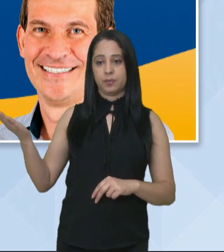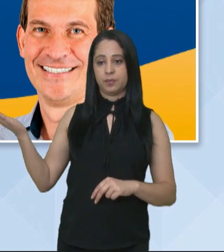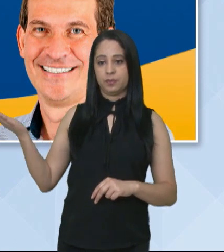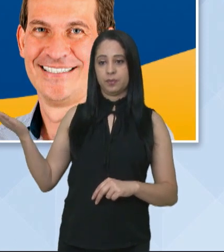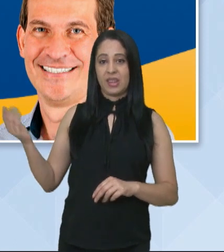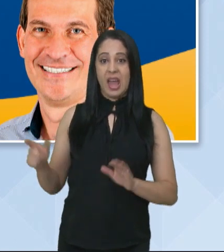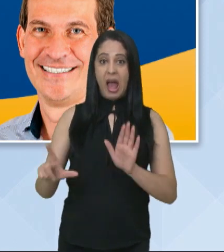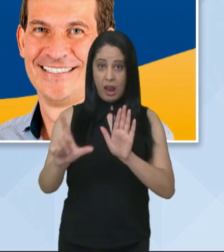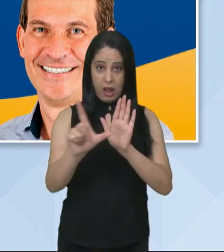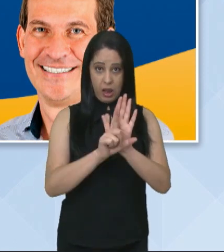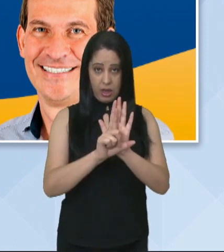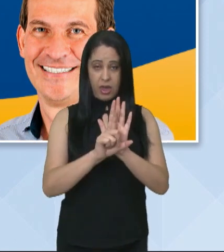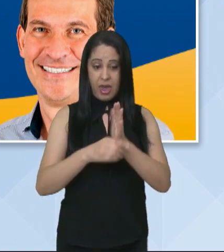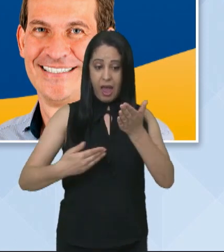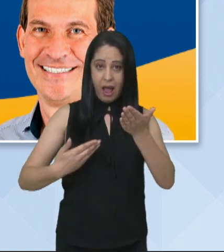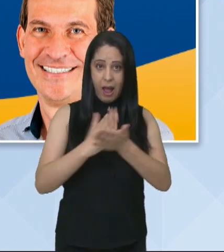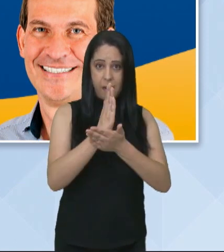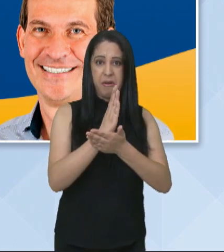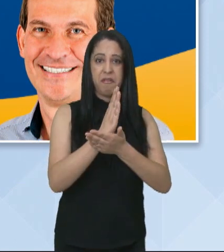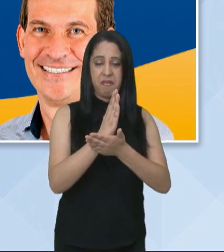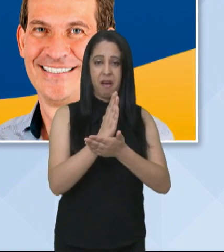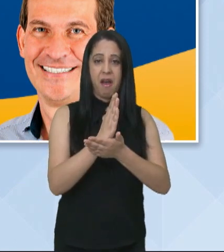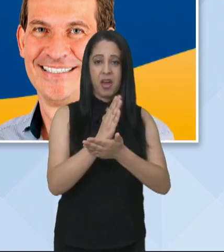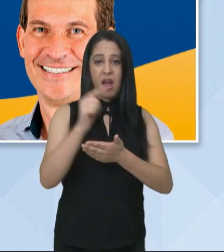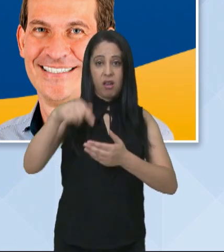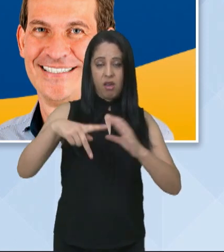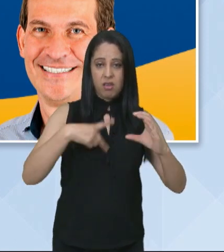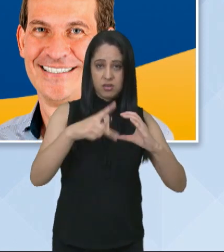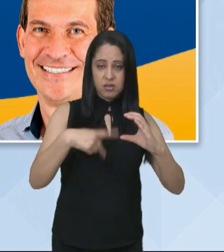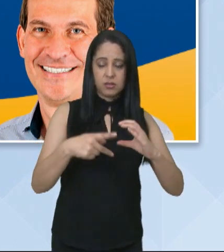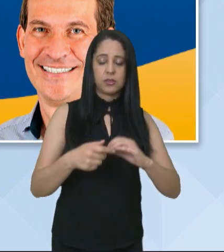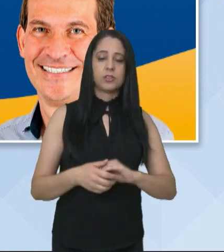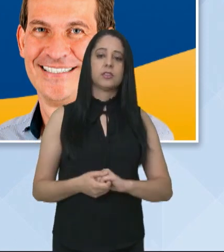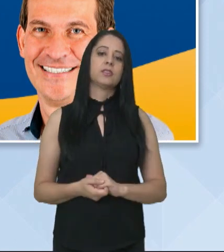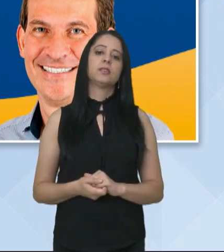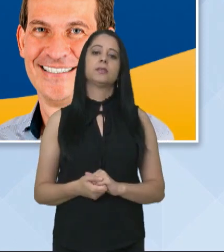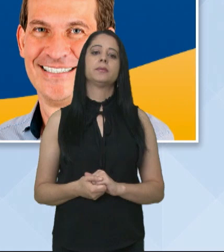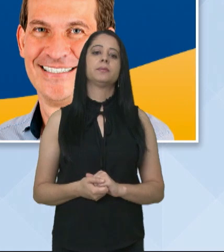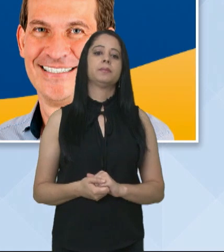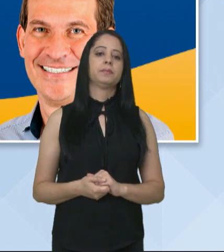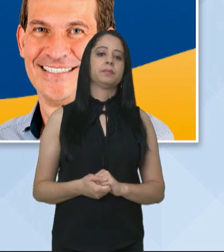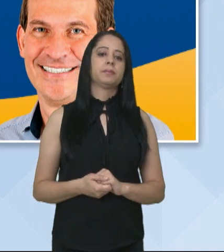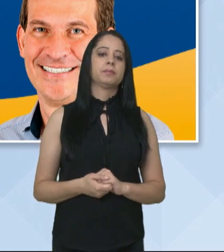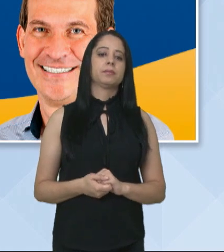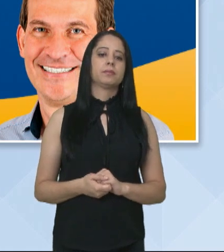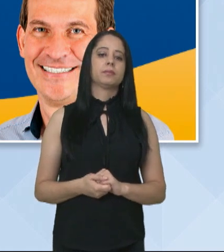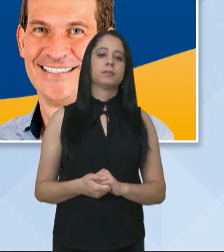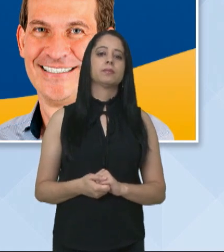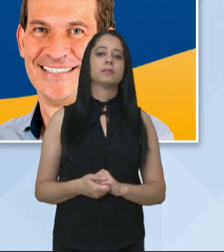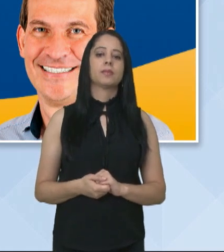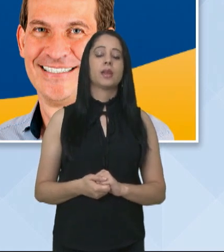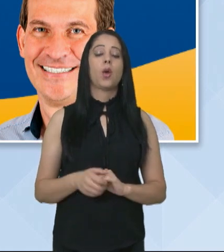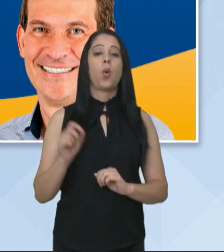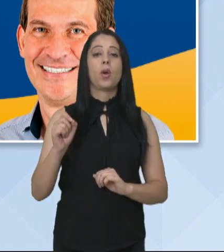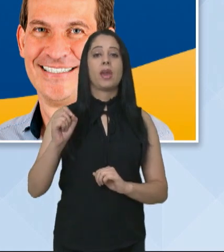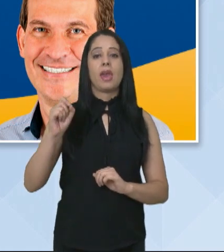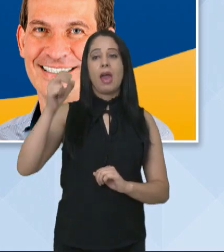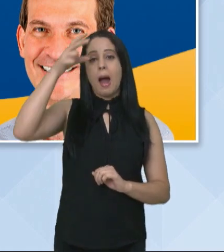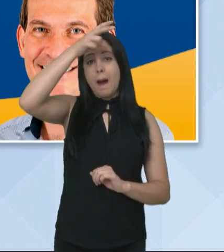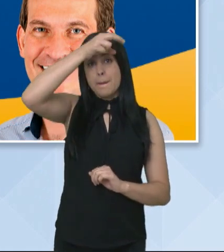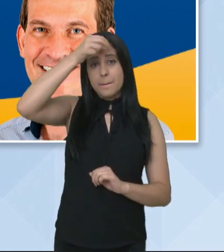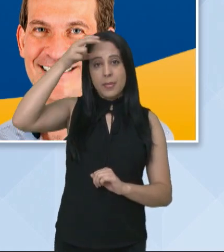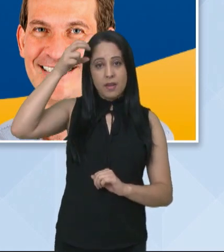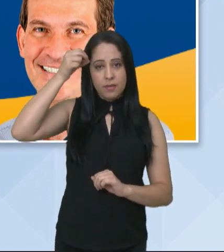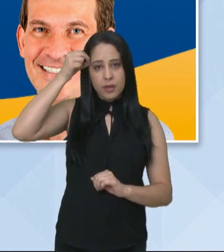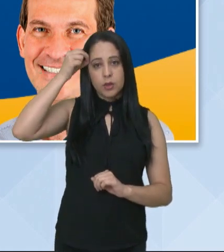lei, aprovado por unanimidade aqui nesta casa, que autoriza a implementação